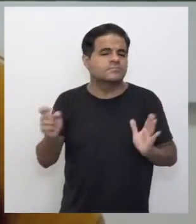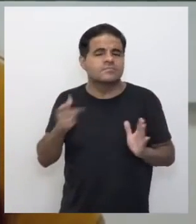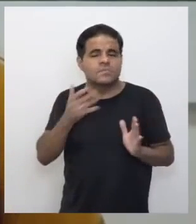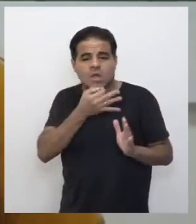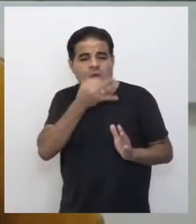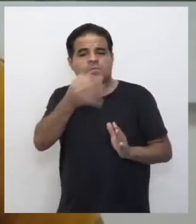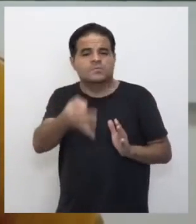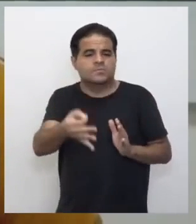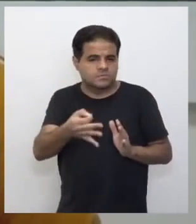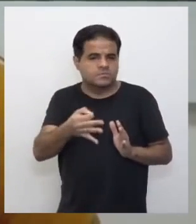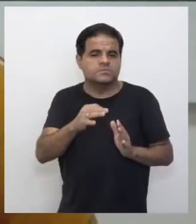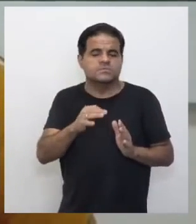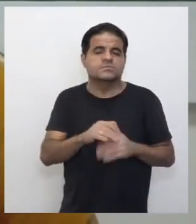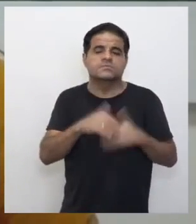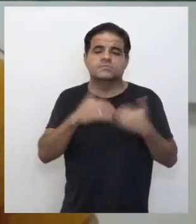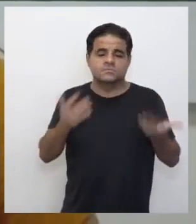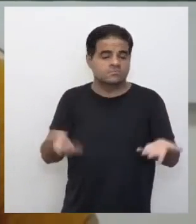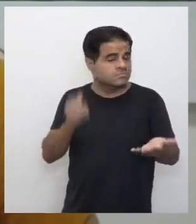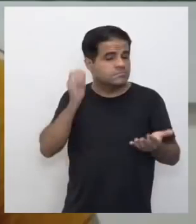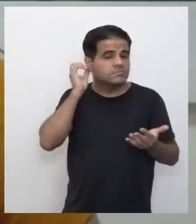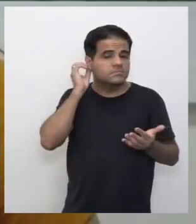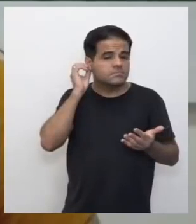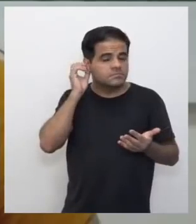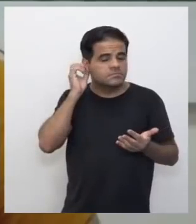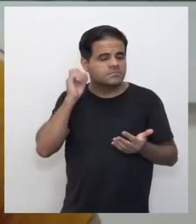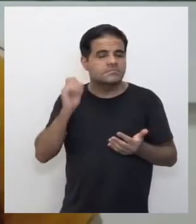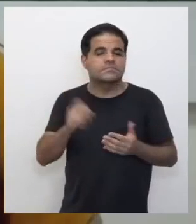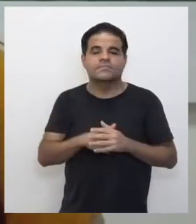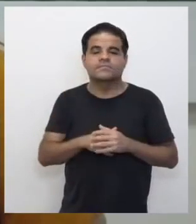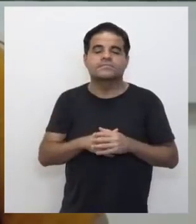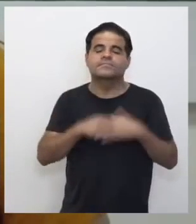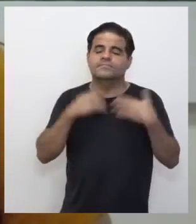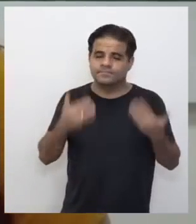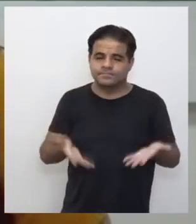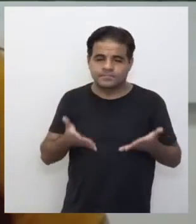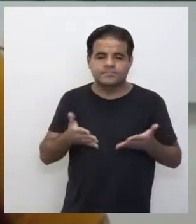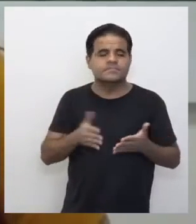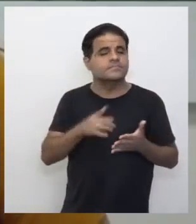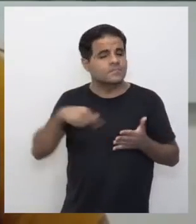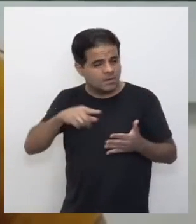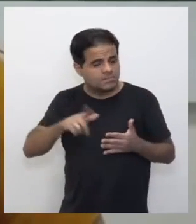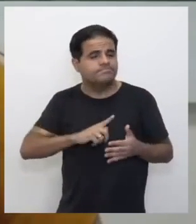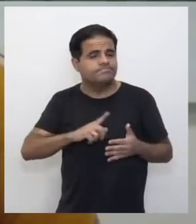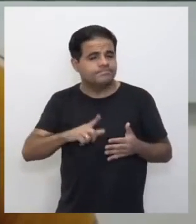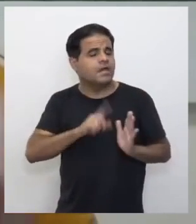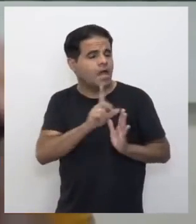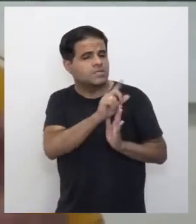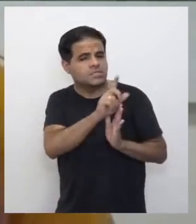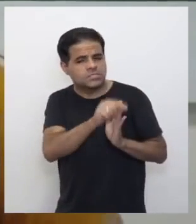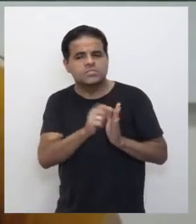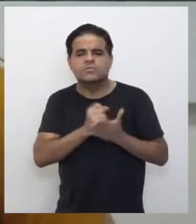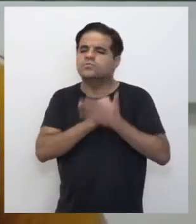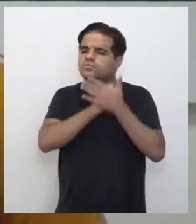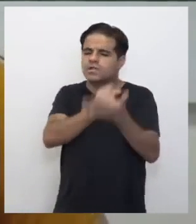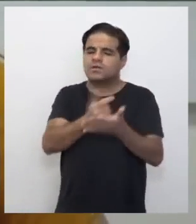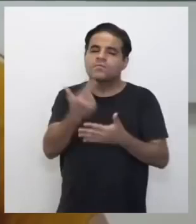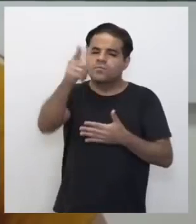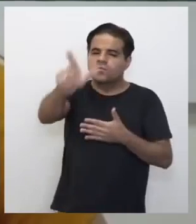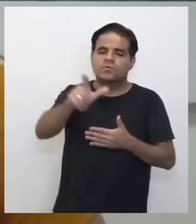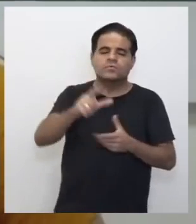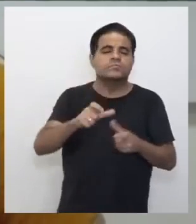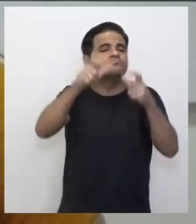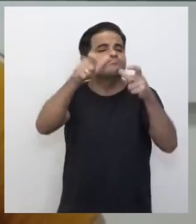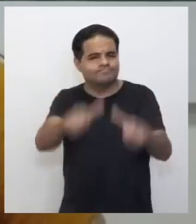vista pragmático, né? E a gente tem então esse artigo que nos leva para um outro